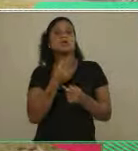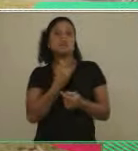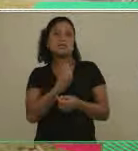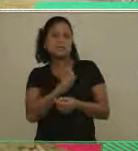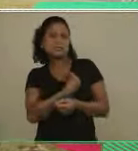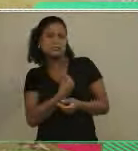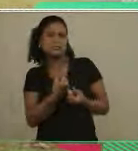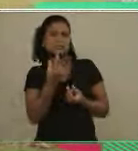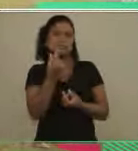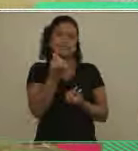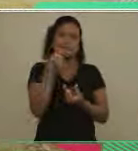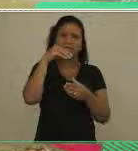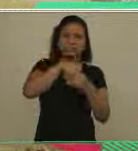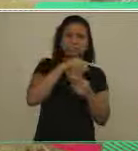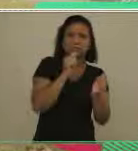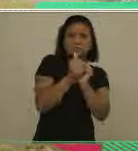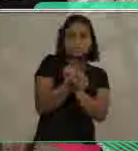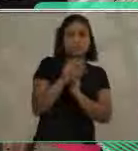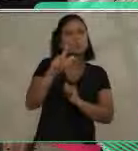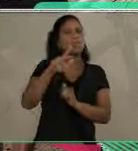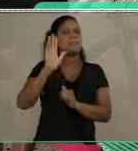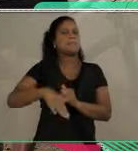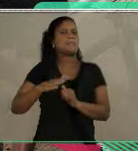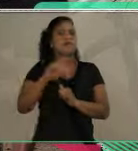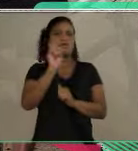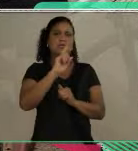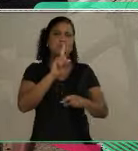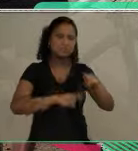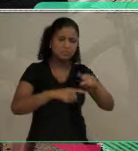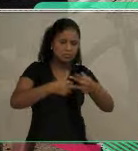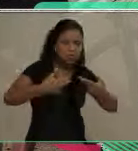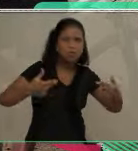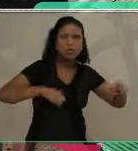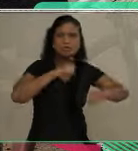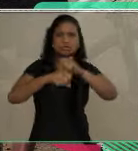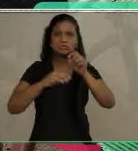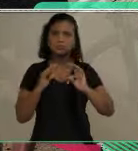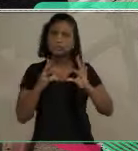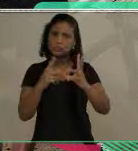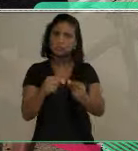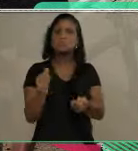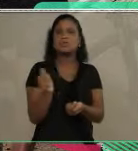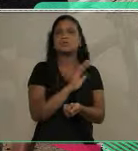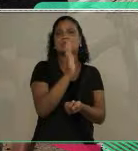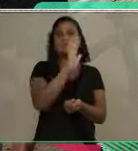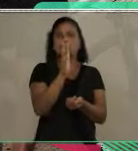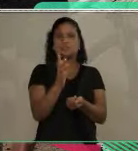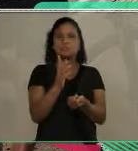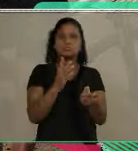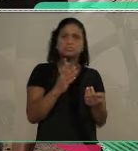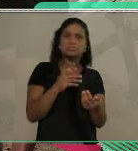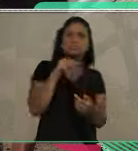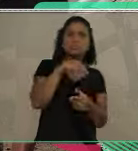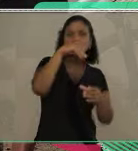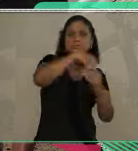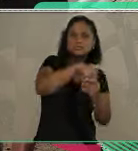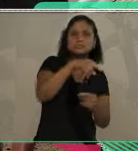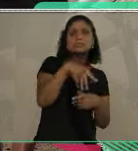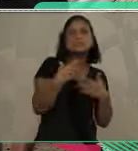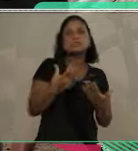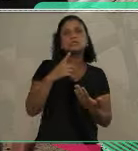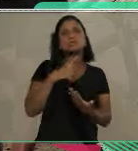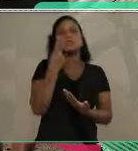barato em adquirir os materiais ter programa de condicionamento físico essa coisa toda. Então